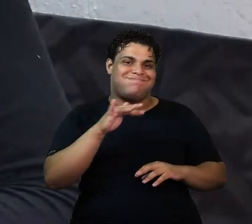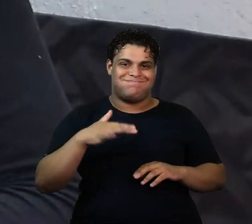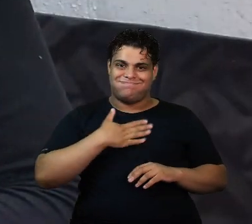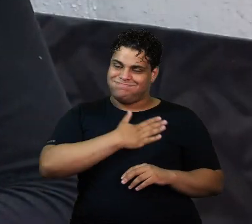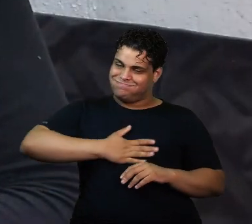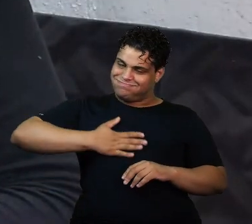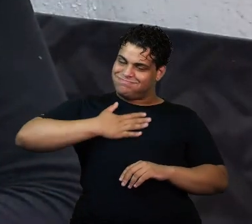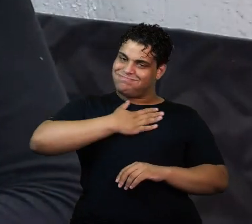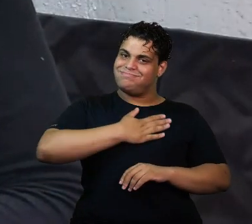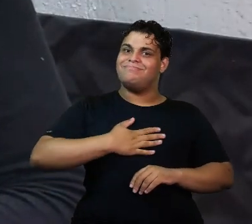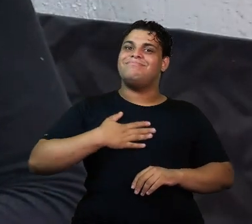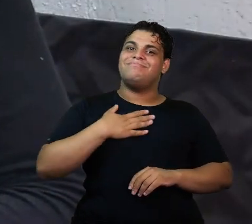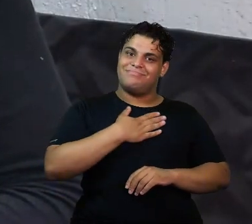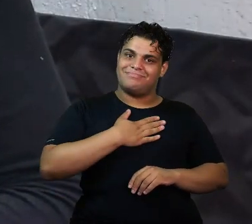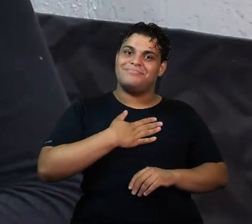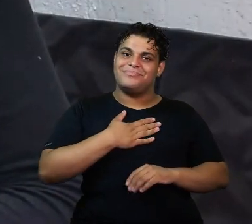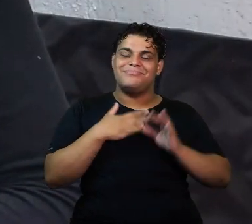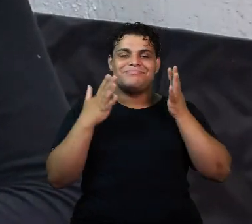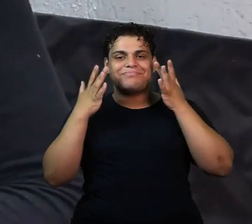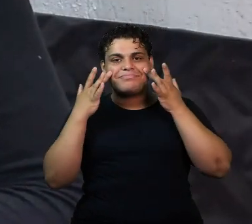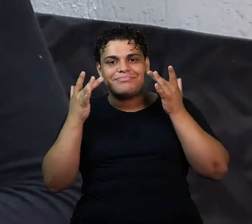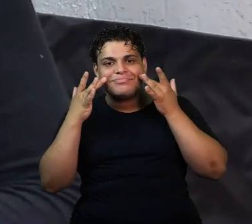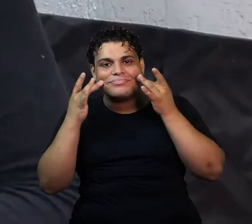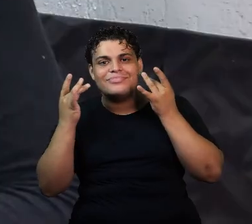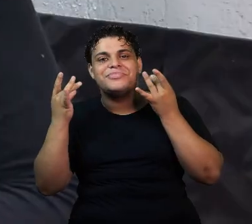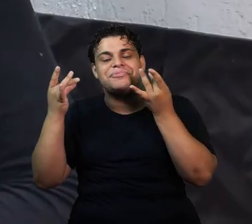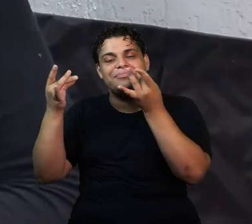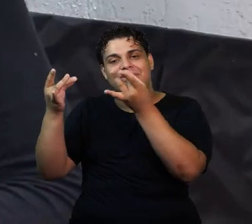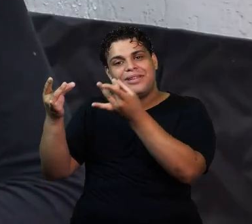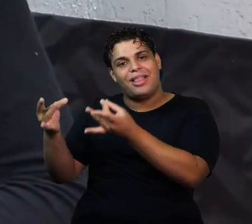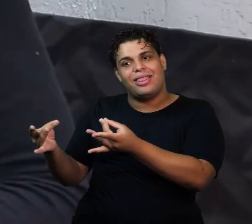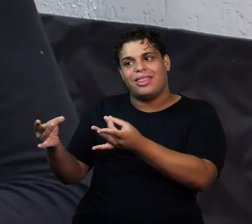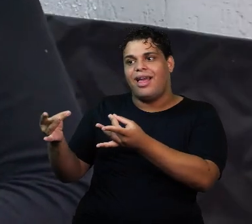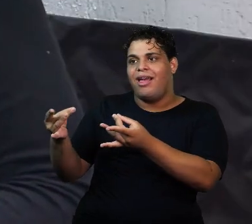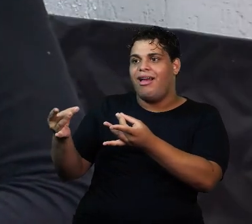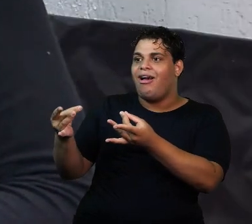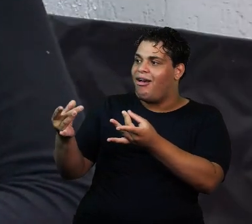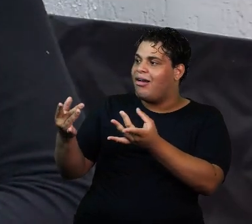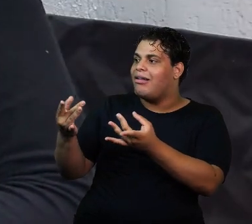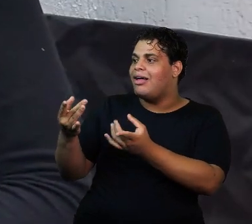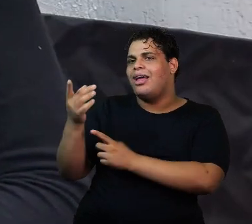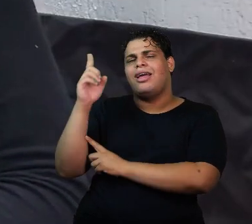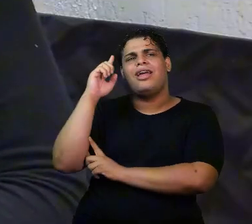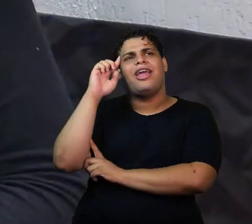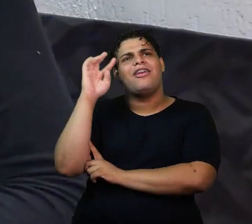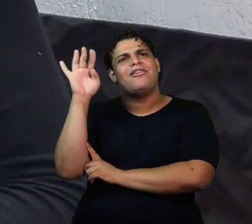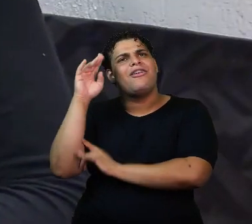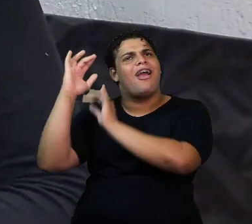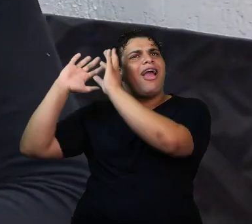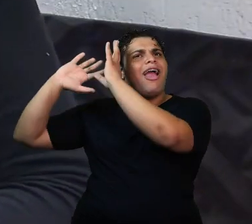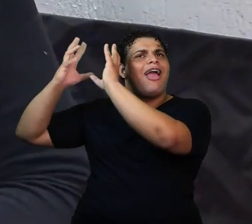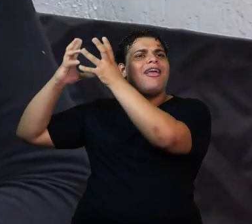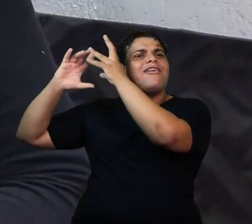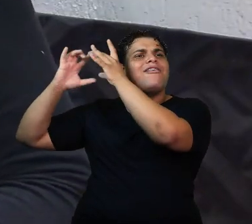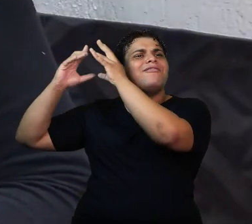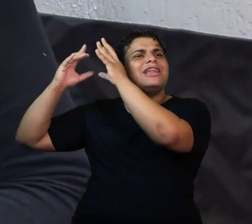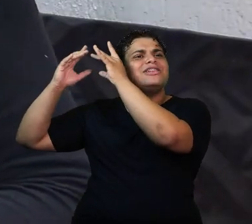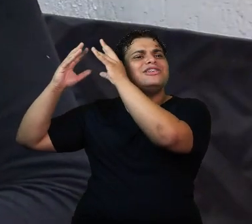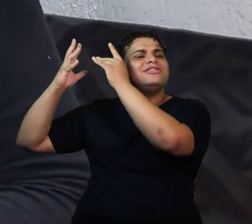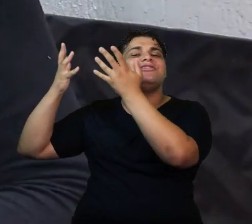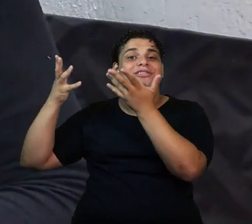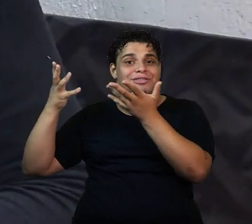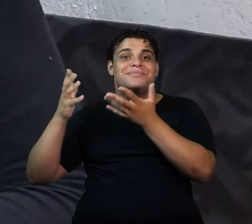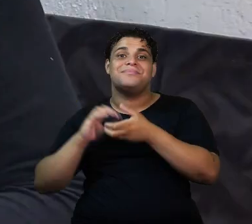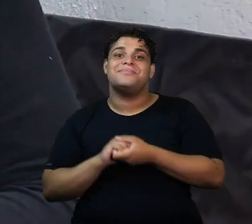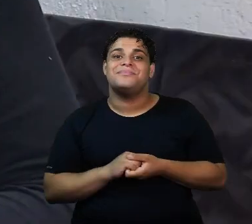gostando muito ali daquela peça e interagindo com ela mesmo, saindo de lá mais conscientes, né? A